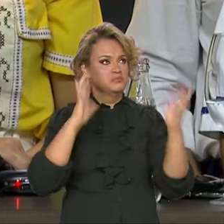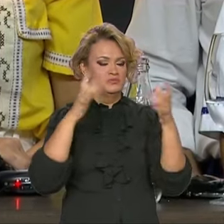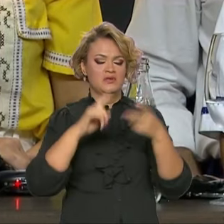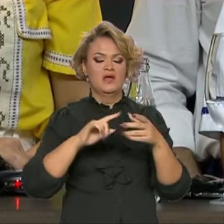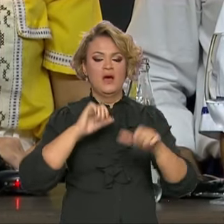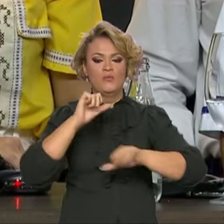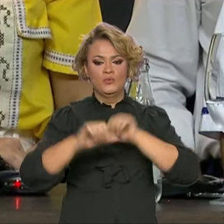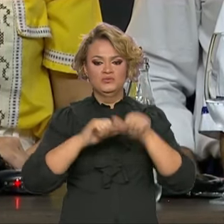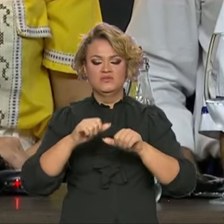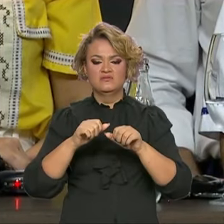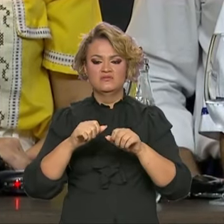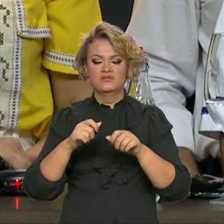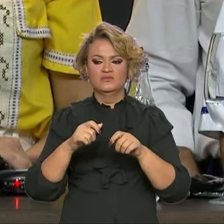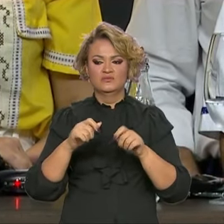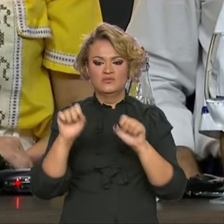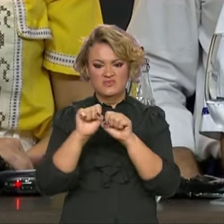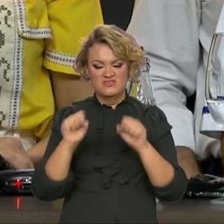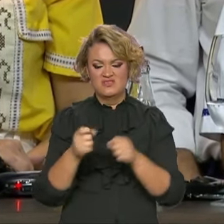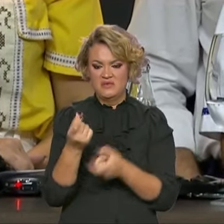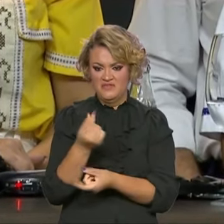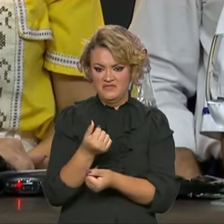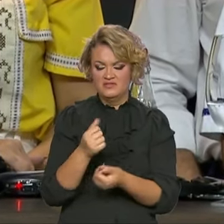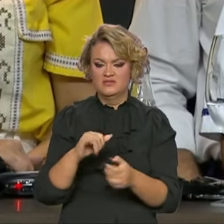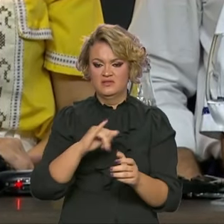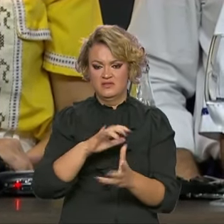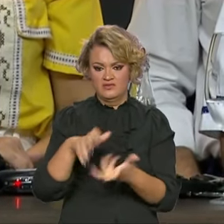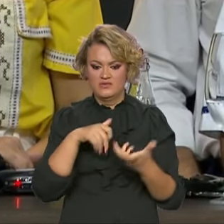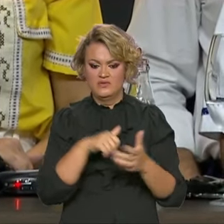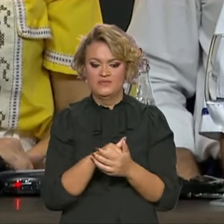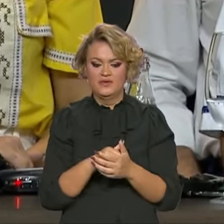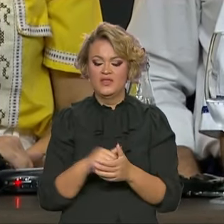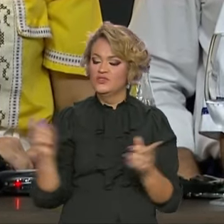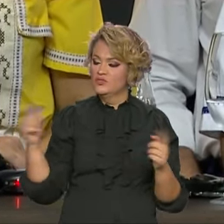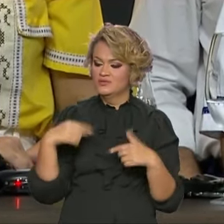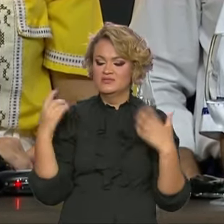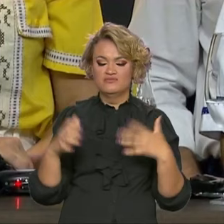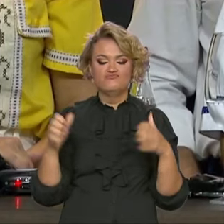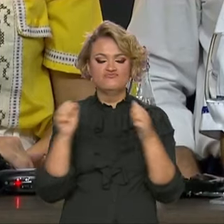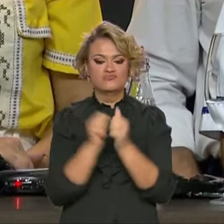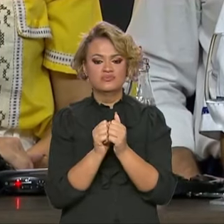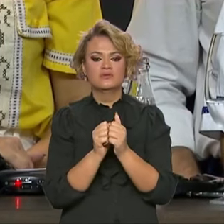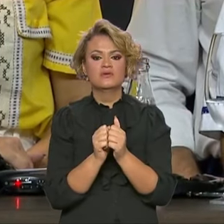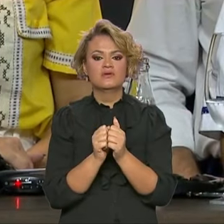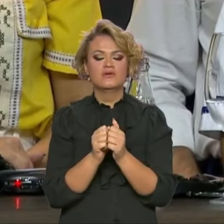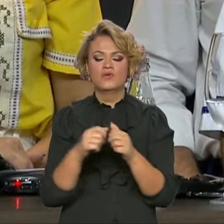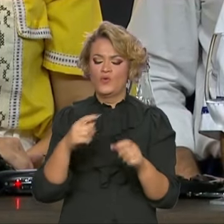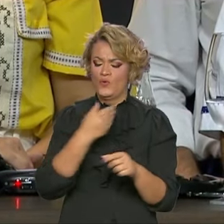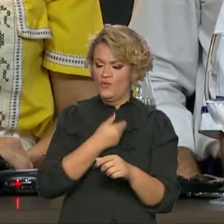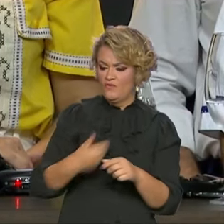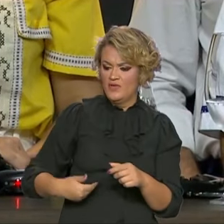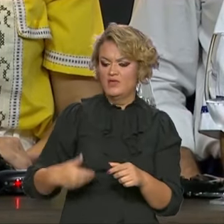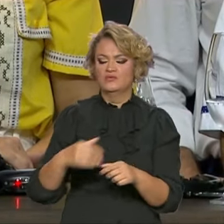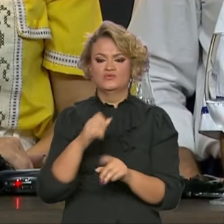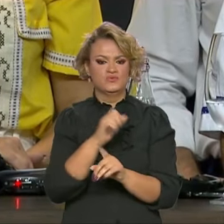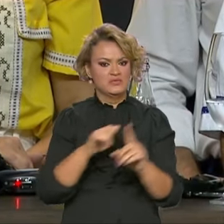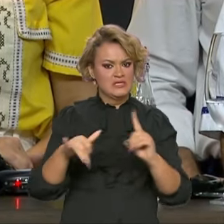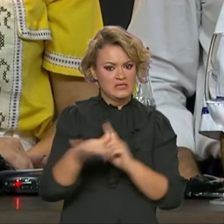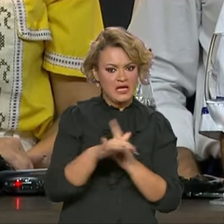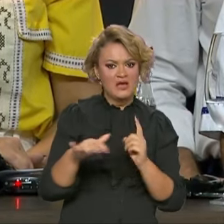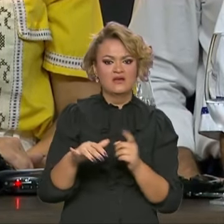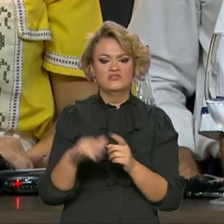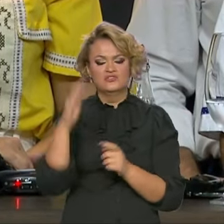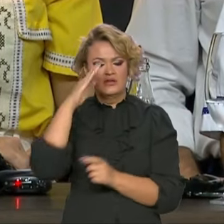do sistema financeiro internacional. O fato de estarmos todos juntos aqui, governos, sociedade civil